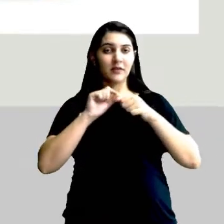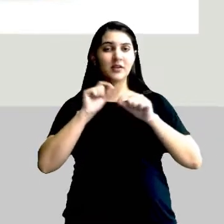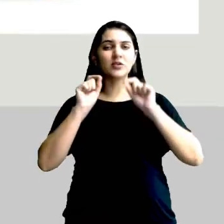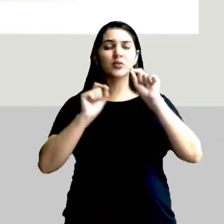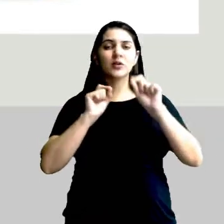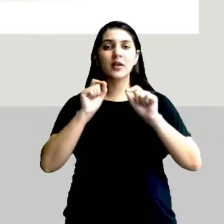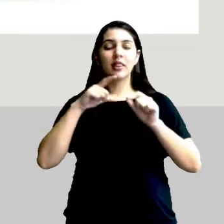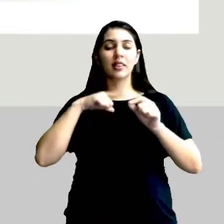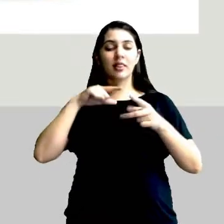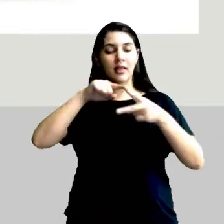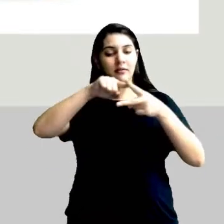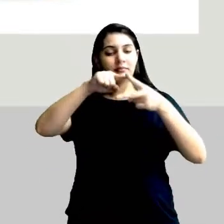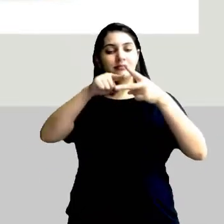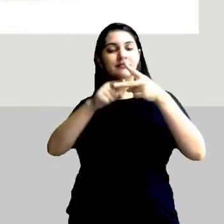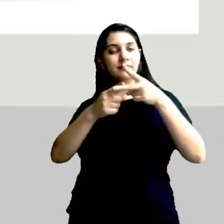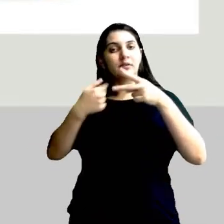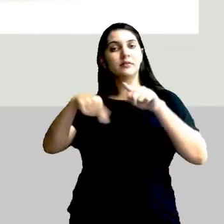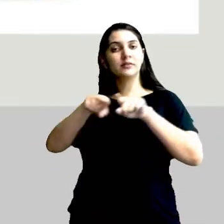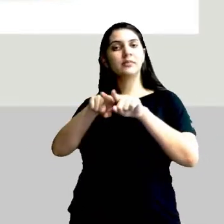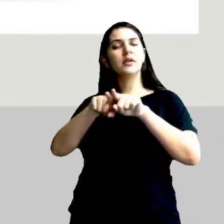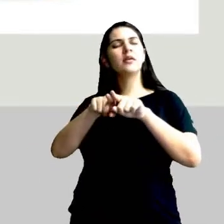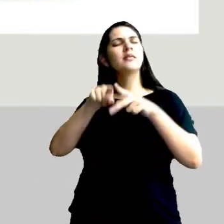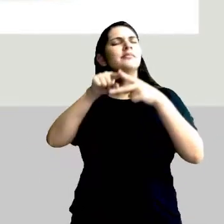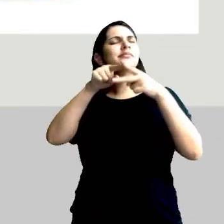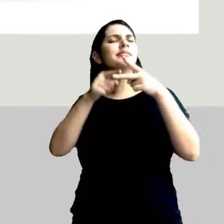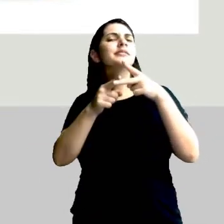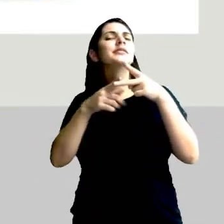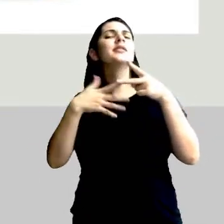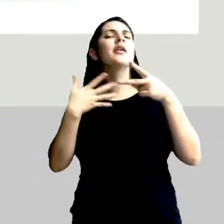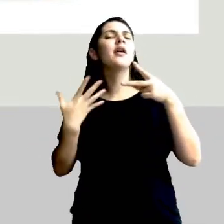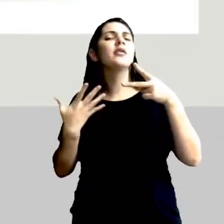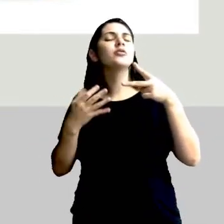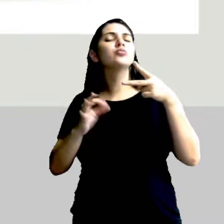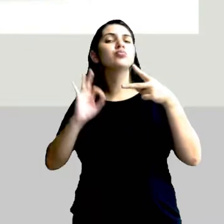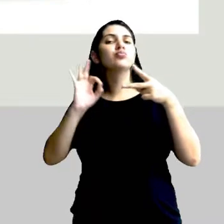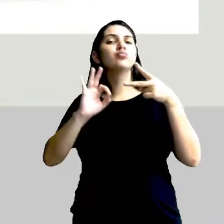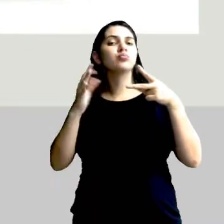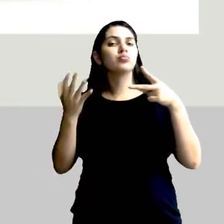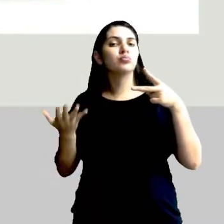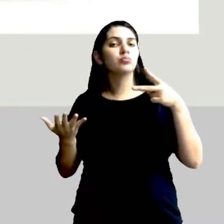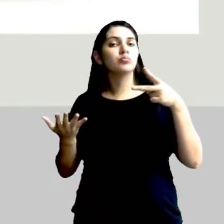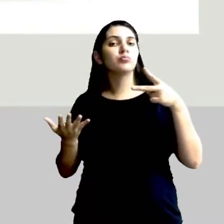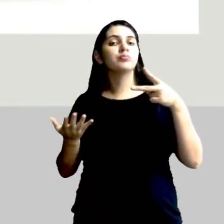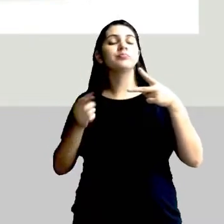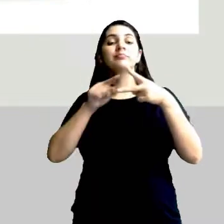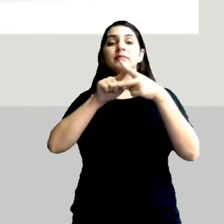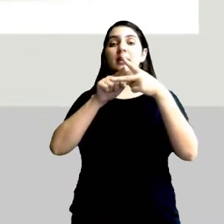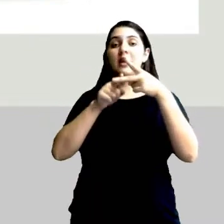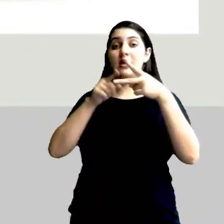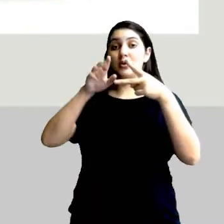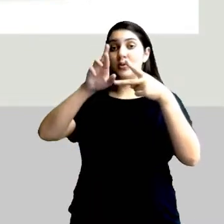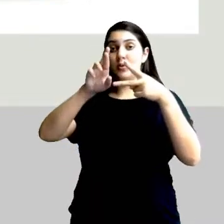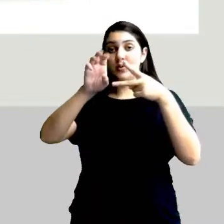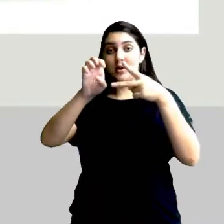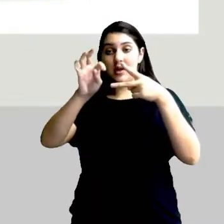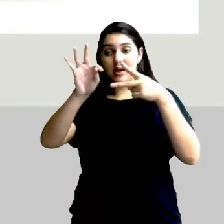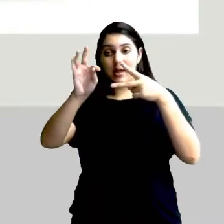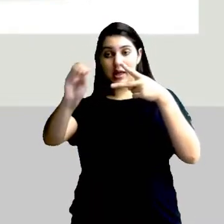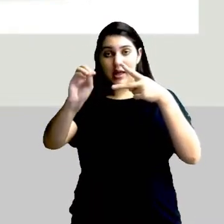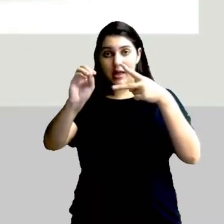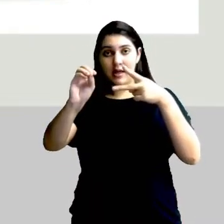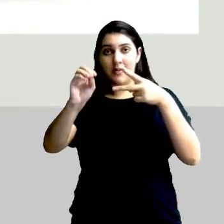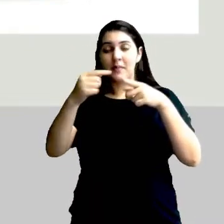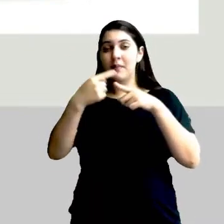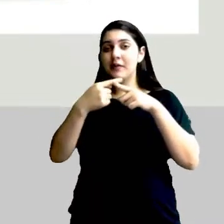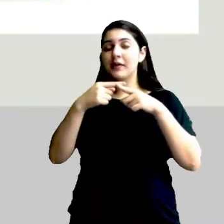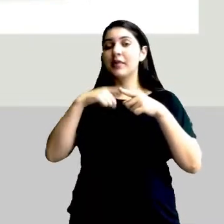fez, formou-se um ângulo. E que ângulo é este que foi formado? Isso mesmo, um ângulo reto,